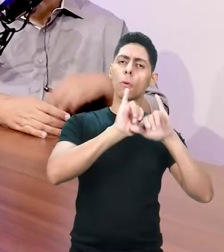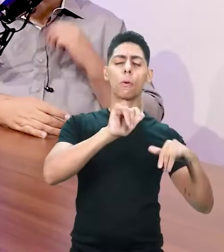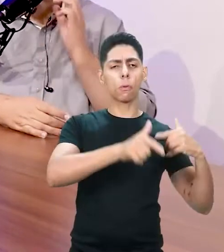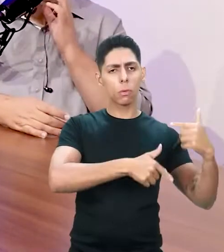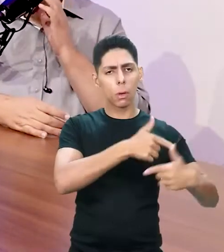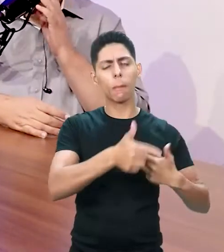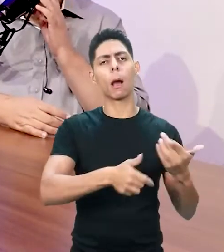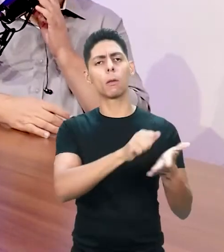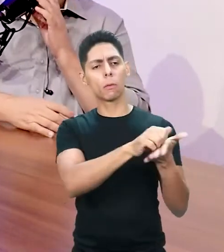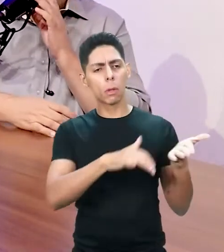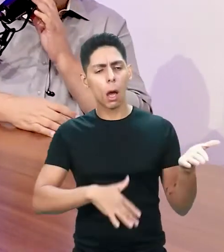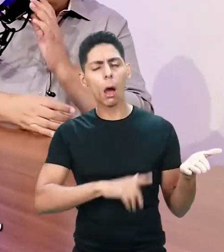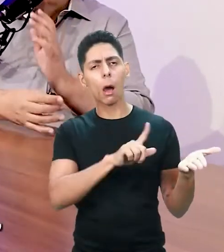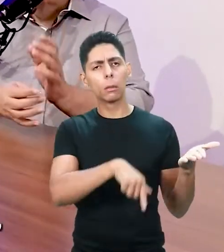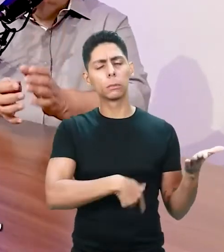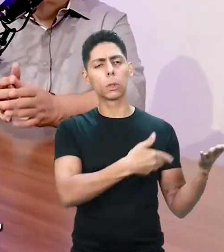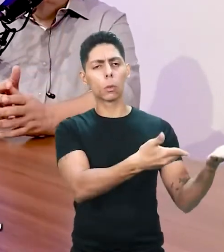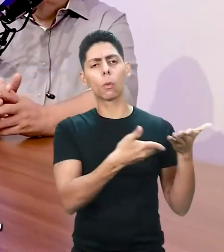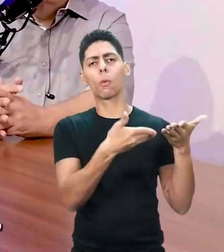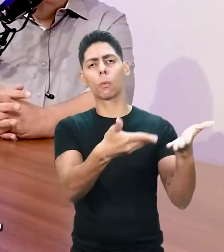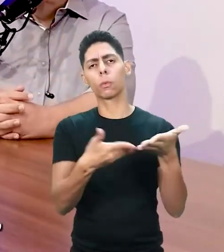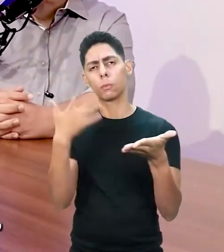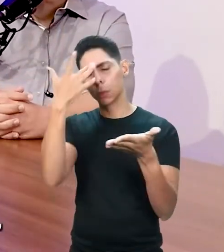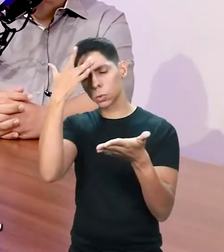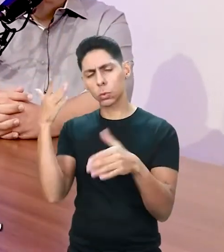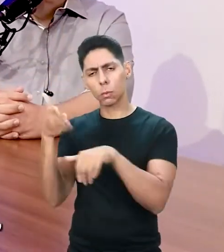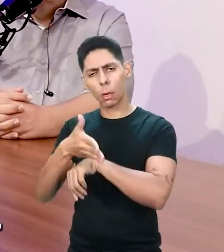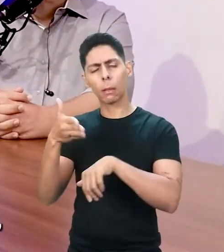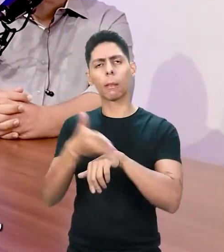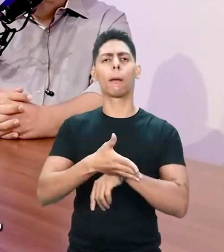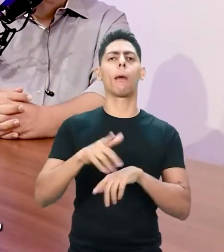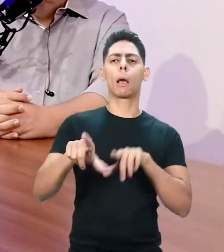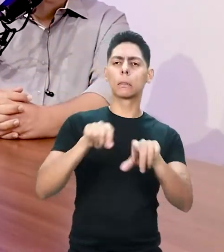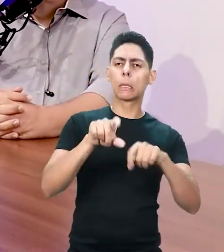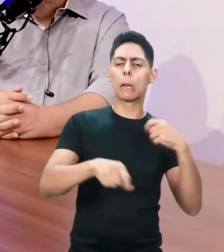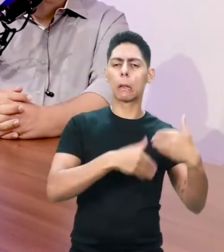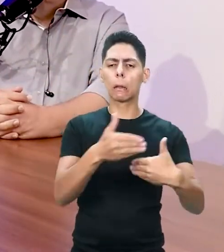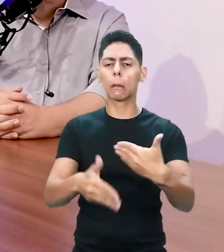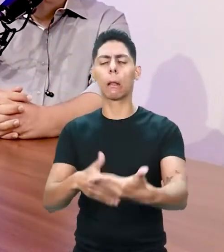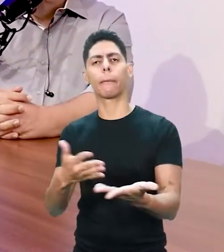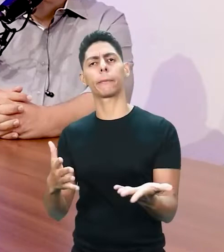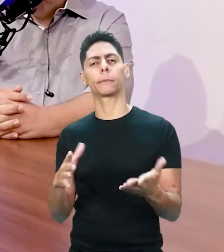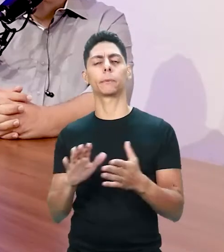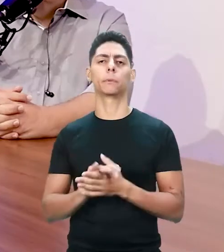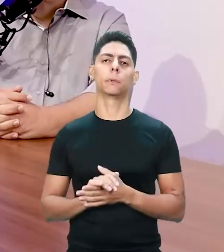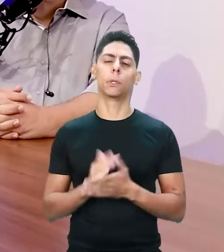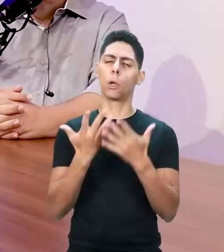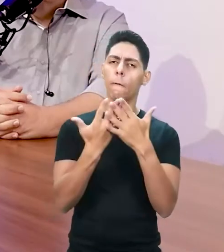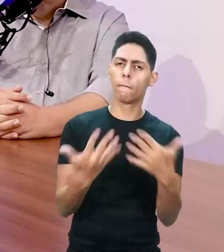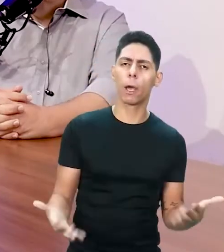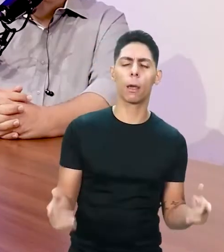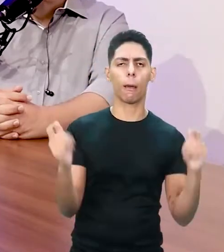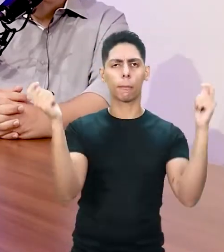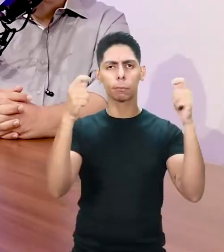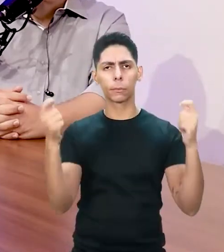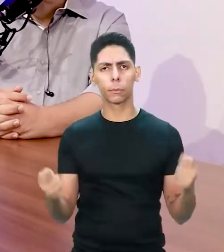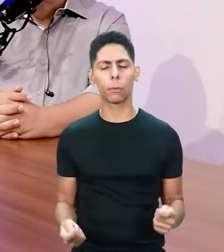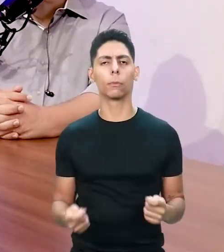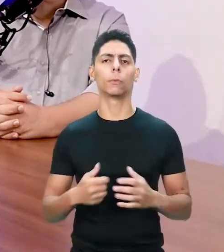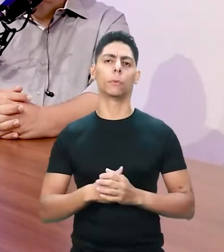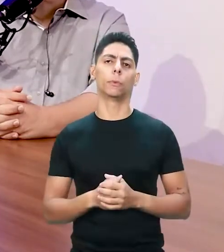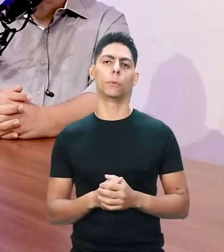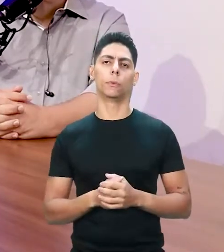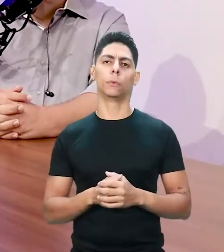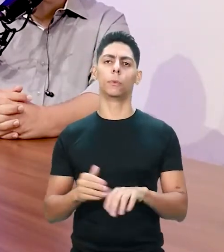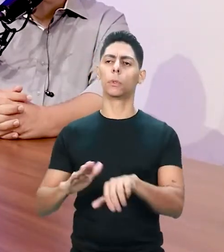atividades e convide as pessoas para participar de eventos, de processos de seleção de funcionários, de convocatórias para participação